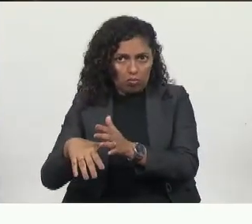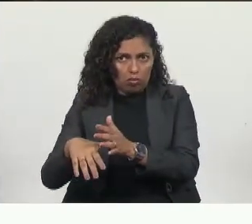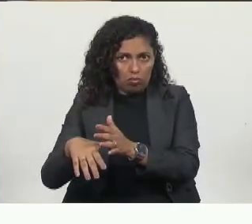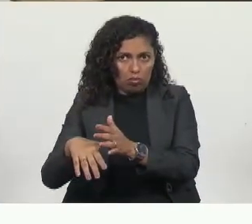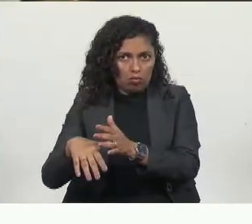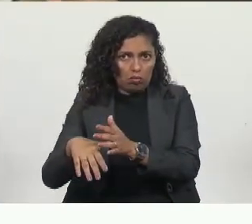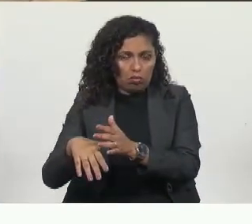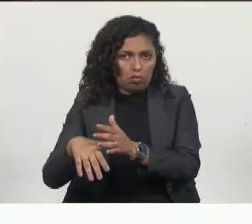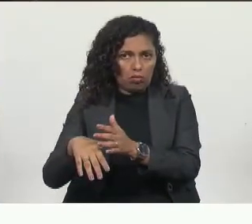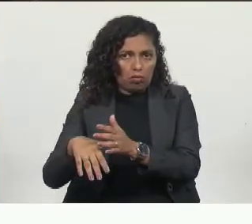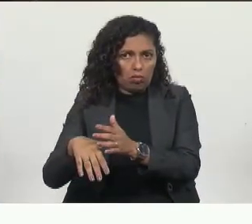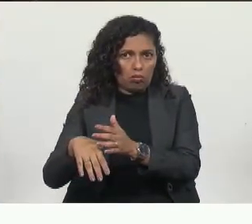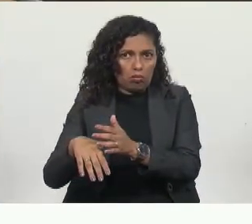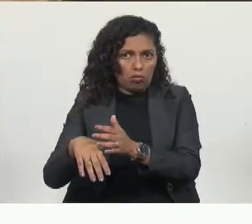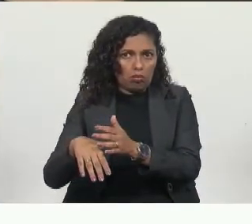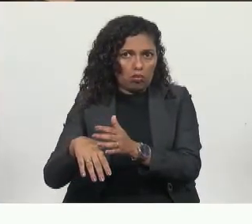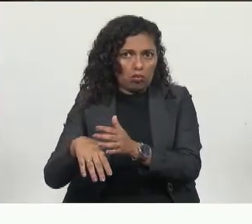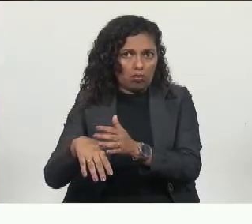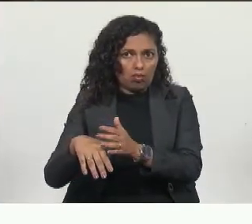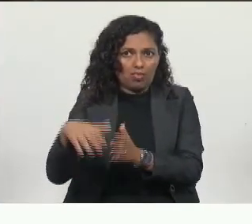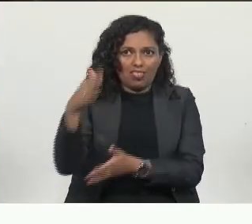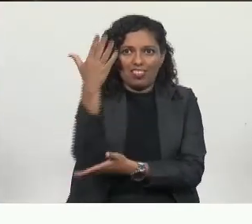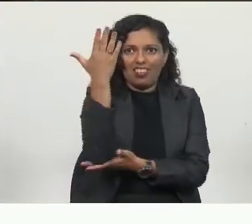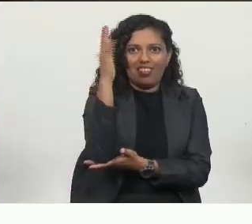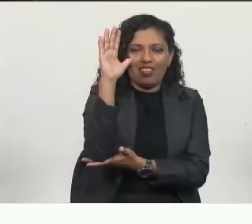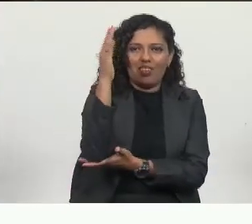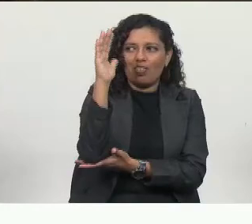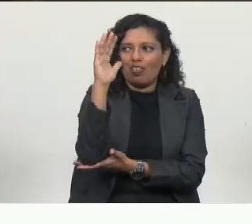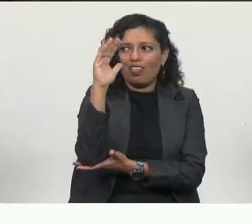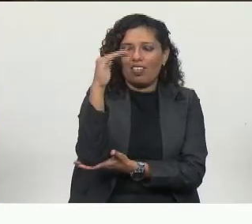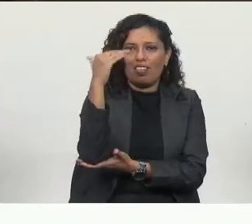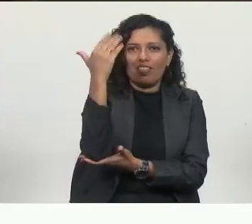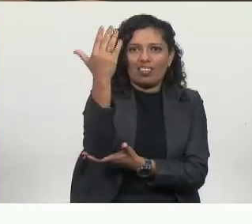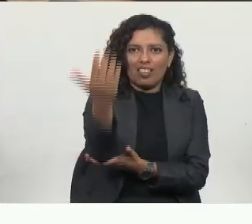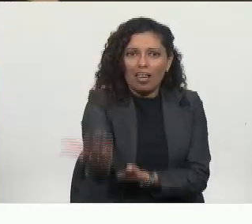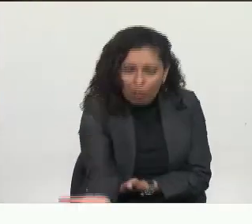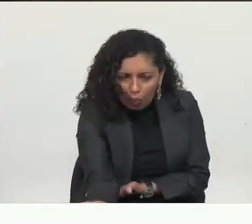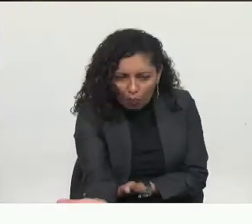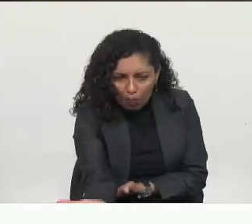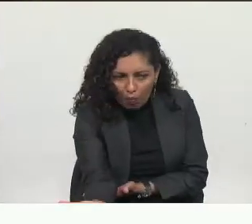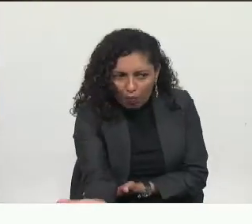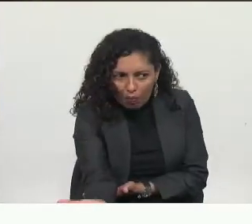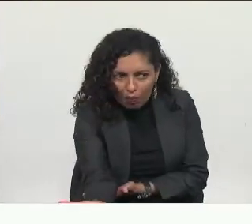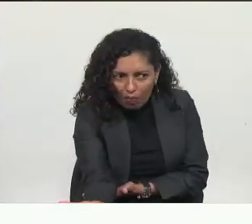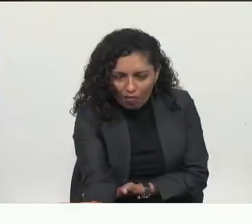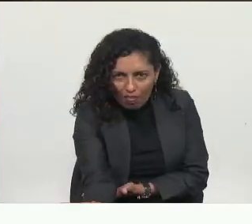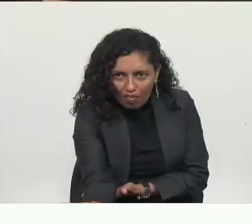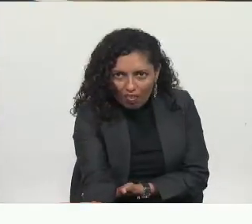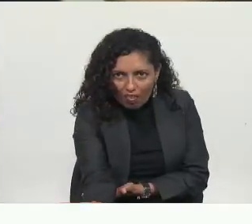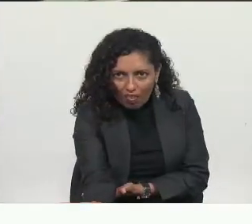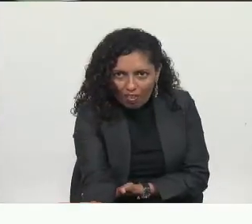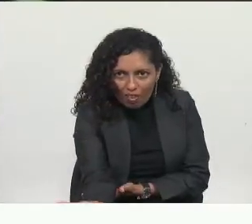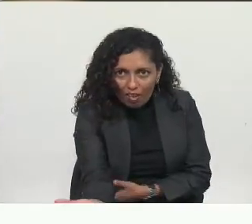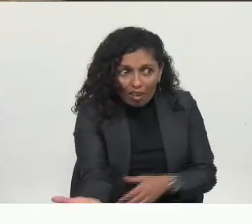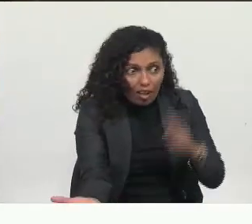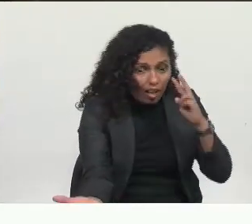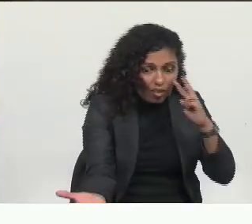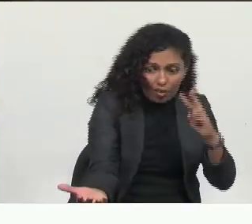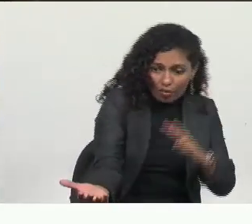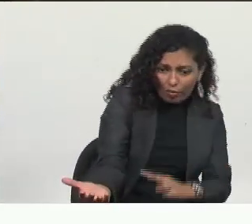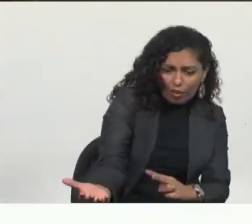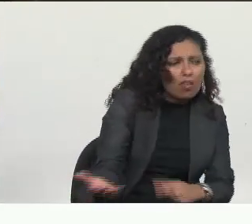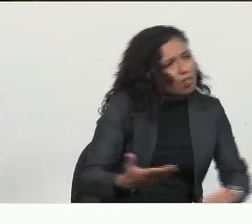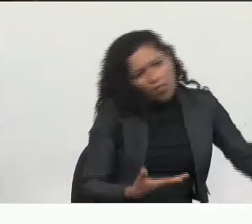Na mesma área, uma árvore caiu. Eu vi o vídeo. No meio da rua, graças a Deus não vitimou ninguém. A gente que fez o balizamento da